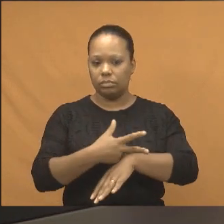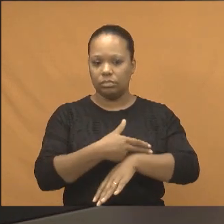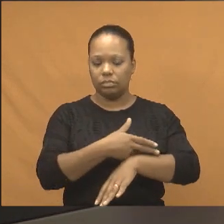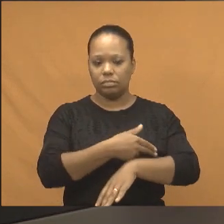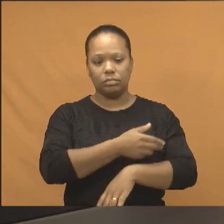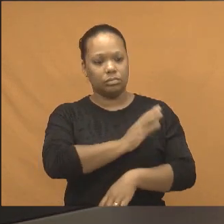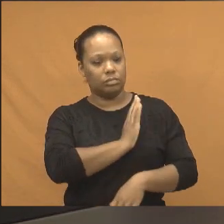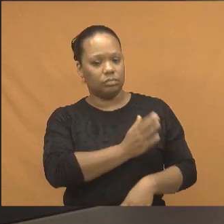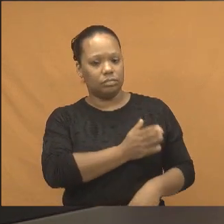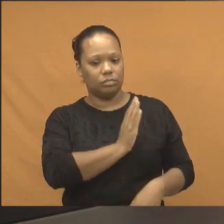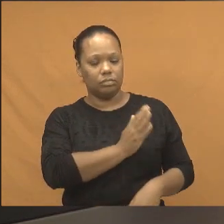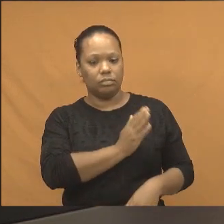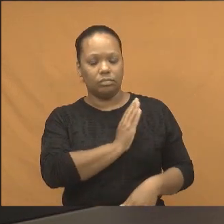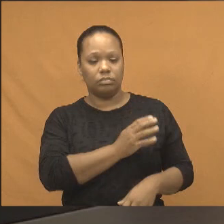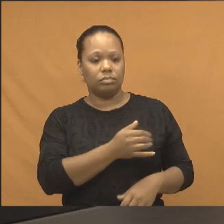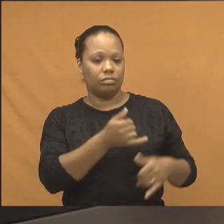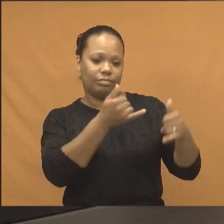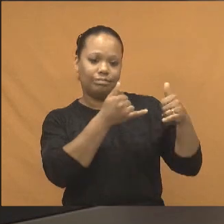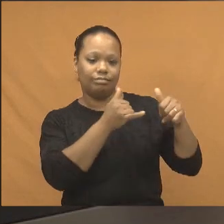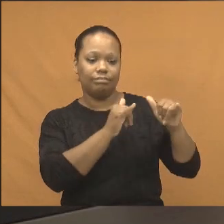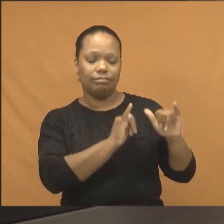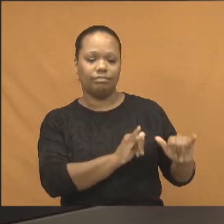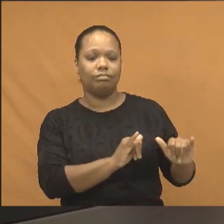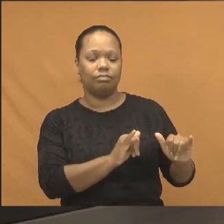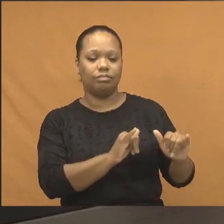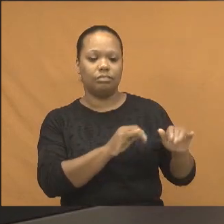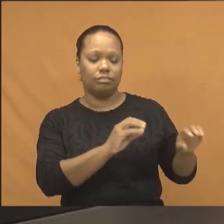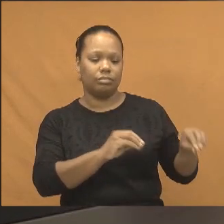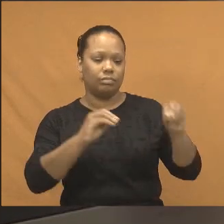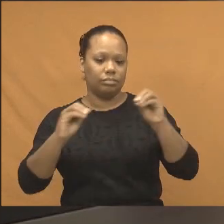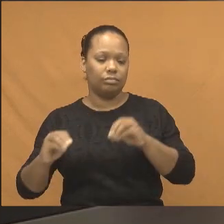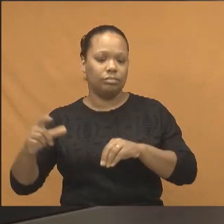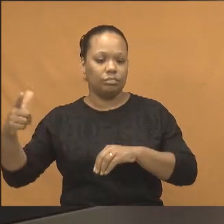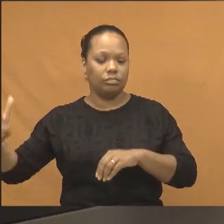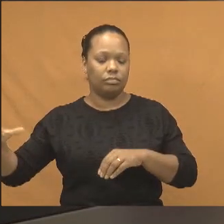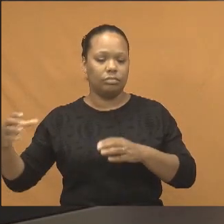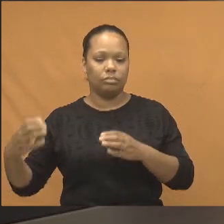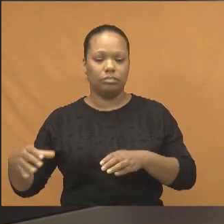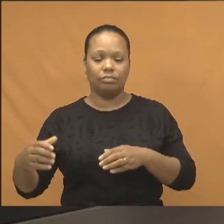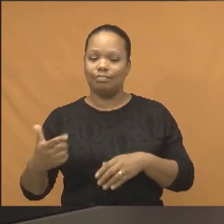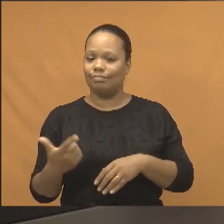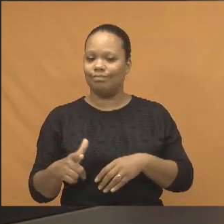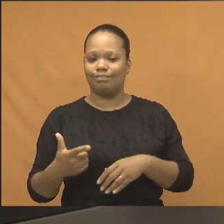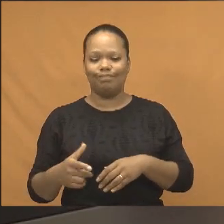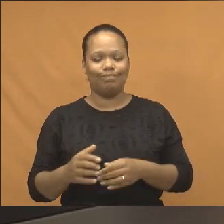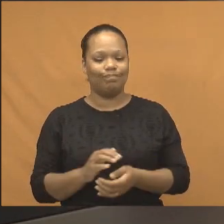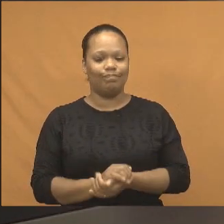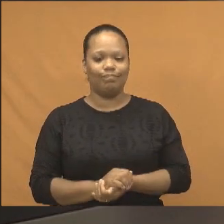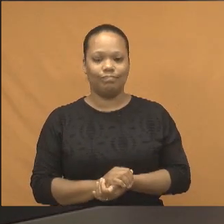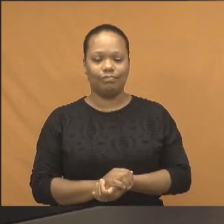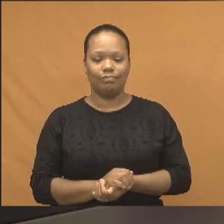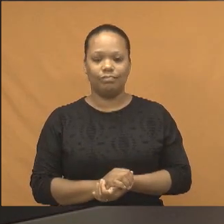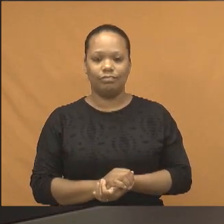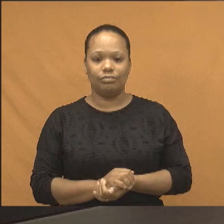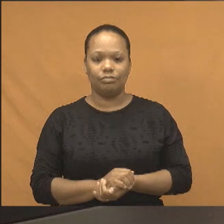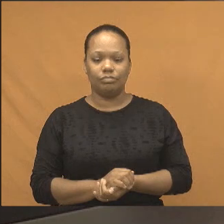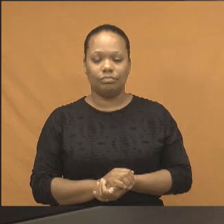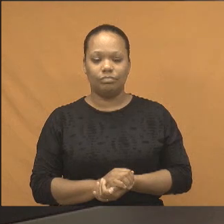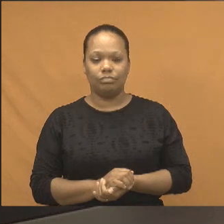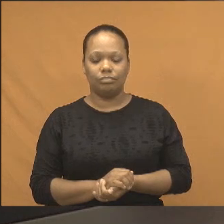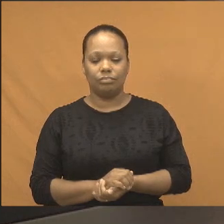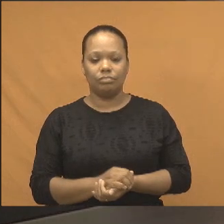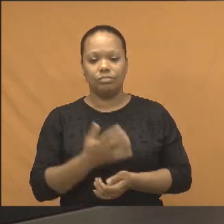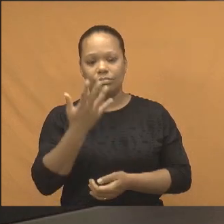cardíaca, para evitar esse transporte, mas infelizmente a gente não tem esse fluxo e a gente acaba aí